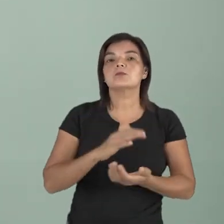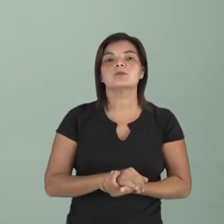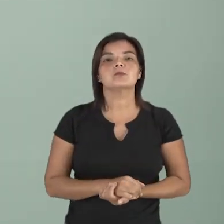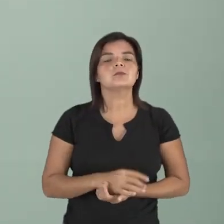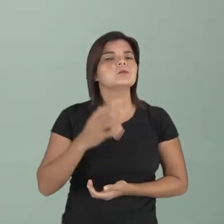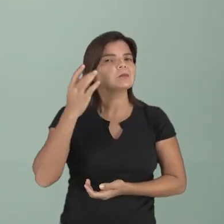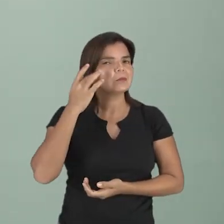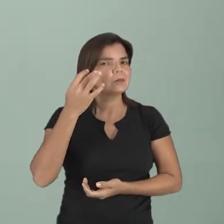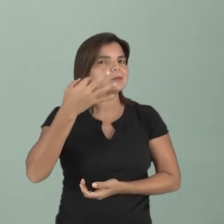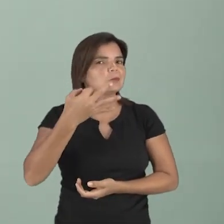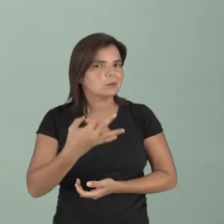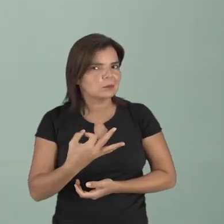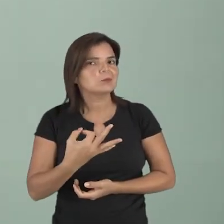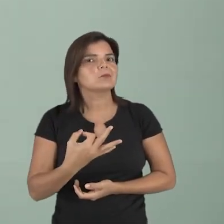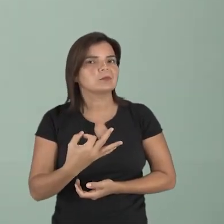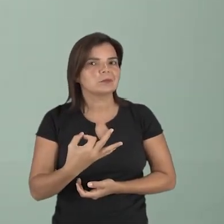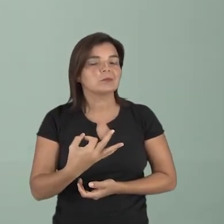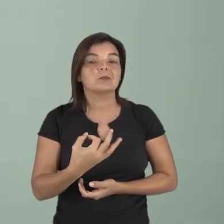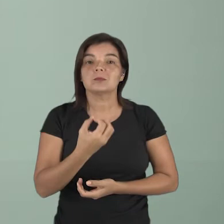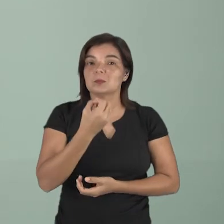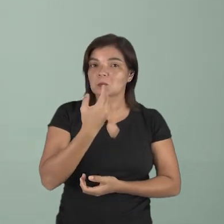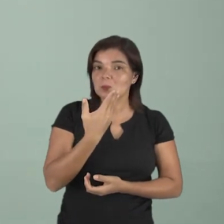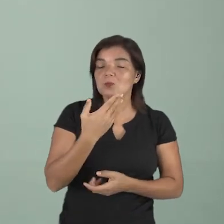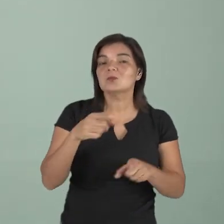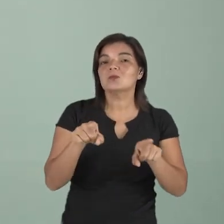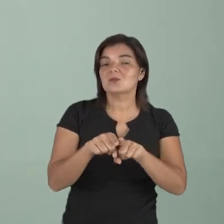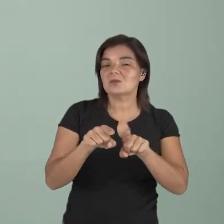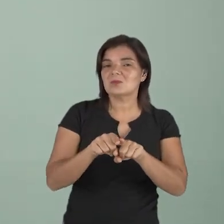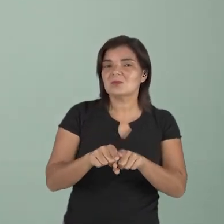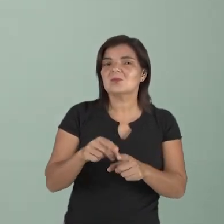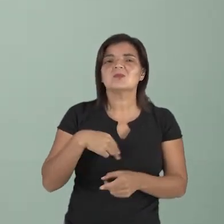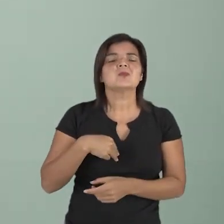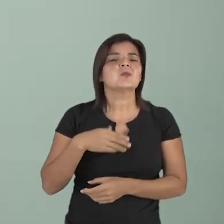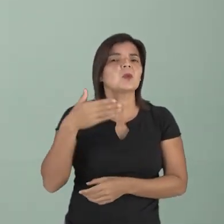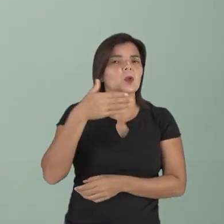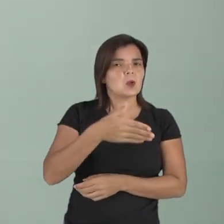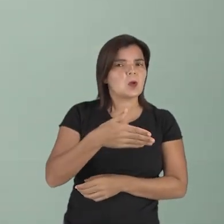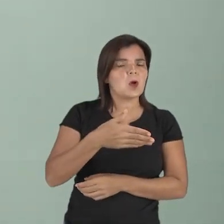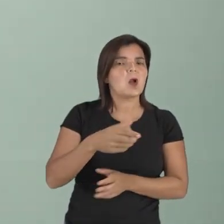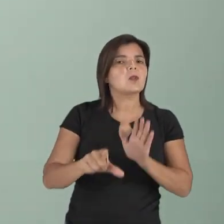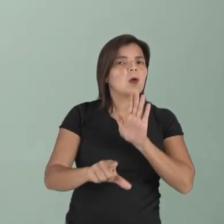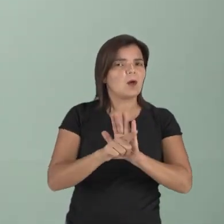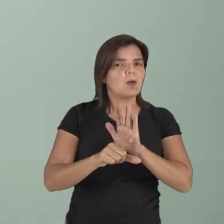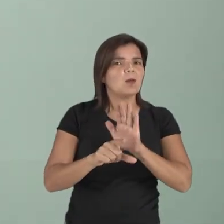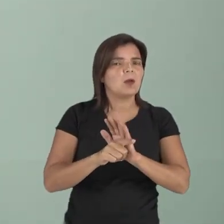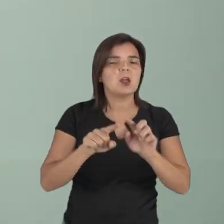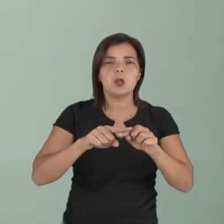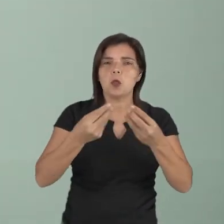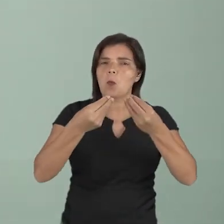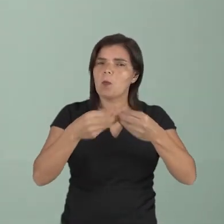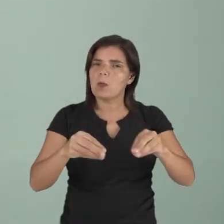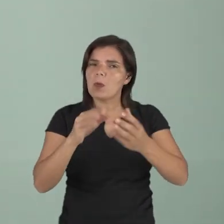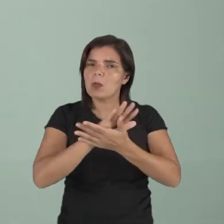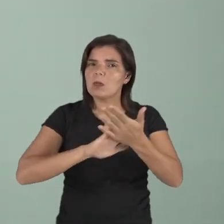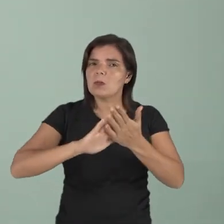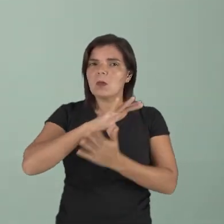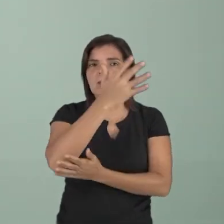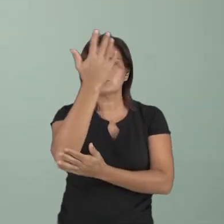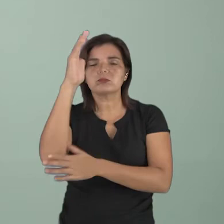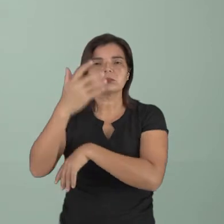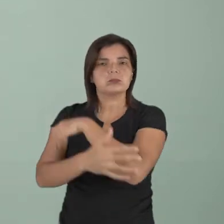certo? Será se é de forma sustentável? Será se realmente acontece dentro das formas legais e não prejudica, e